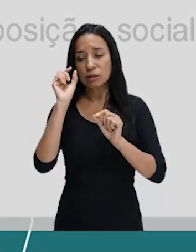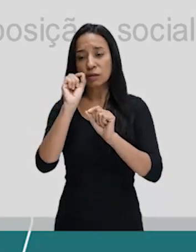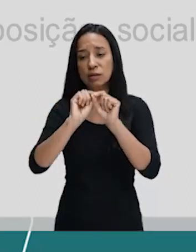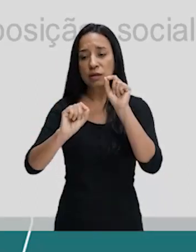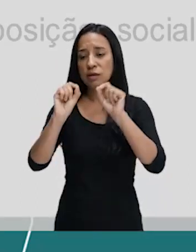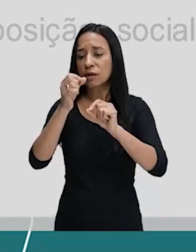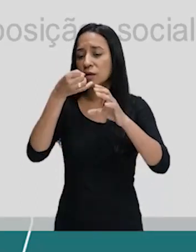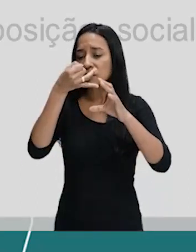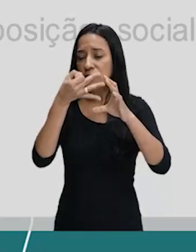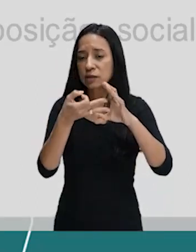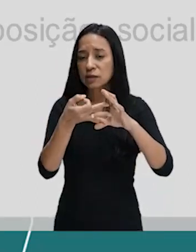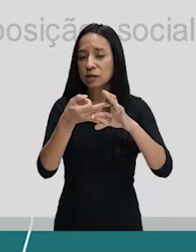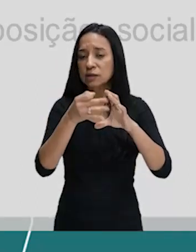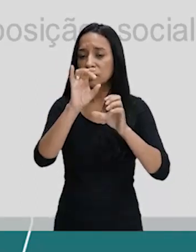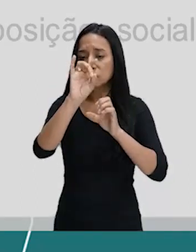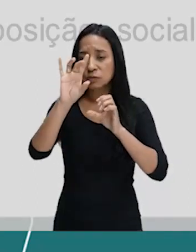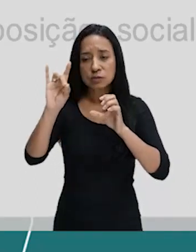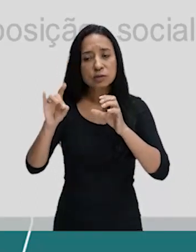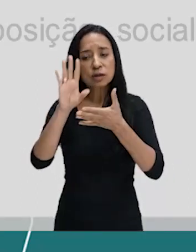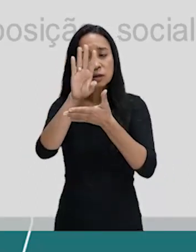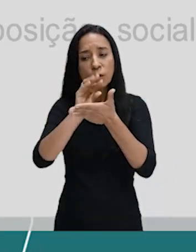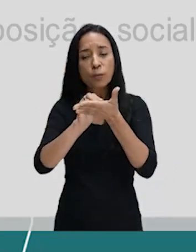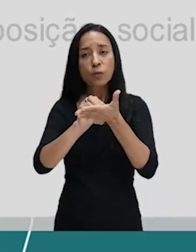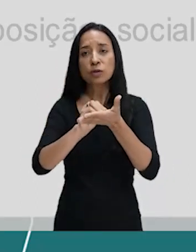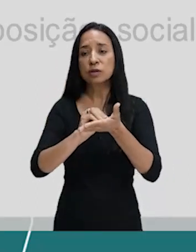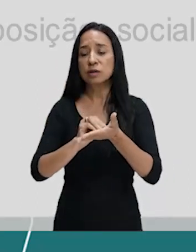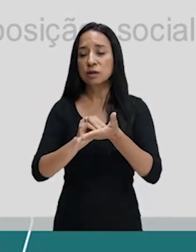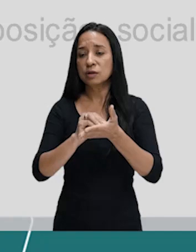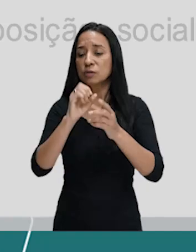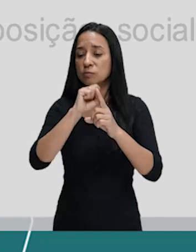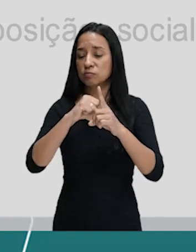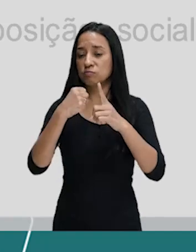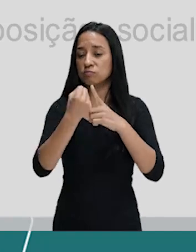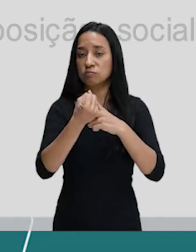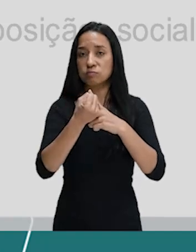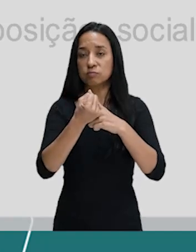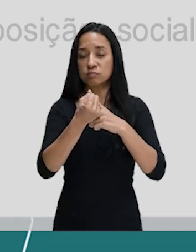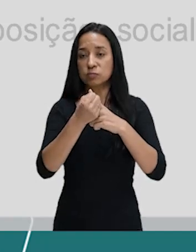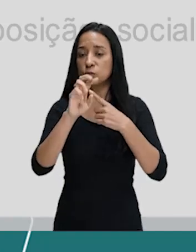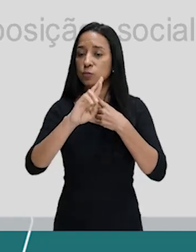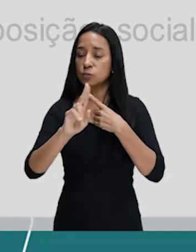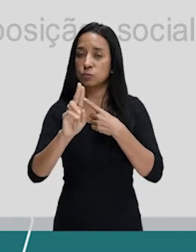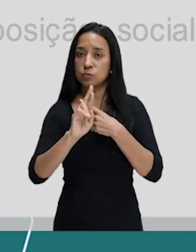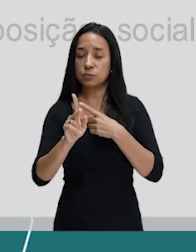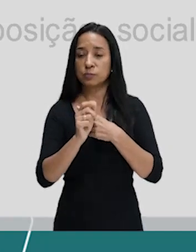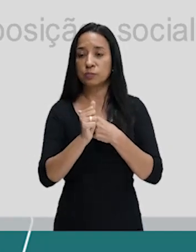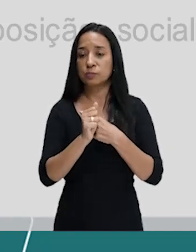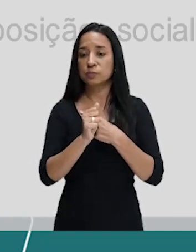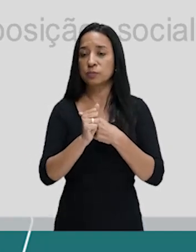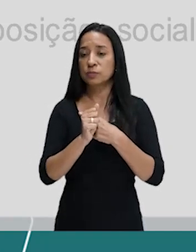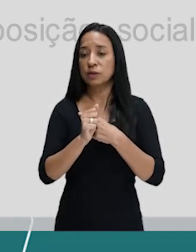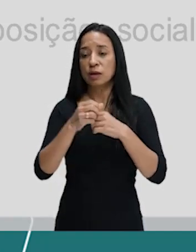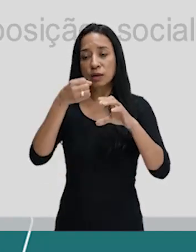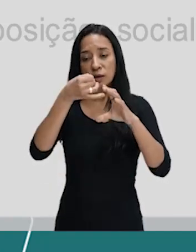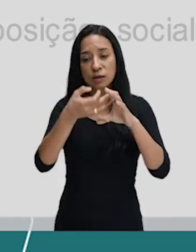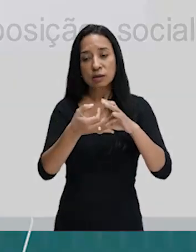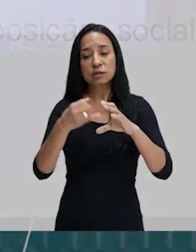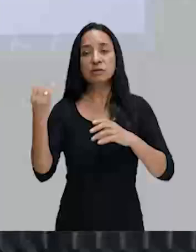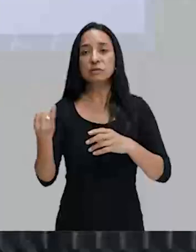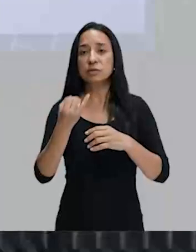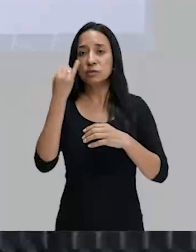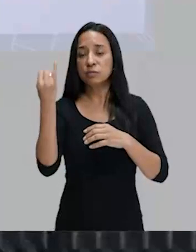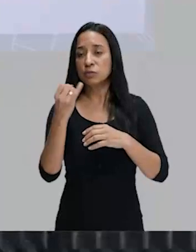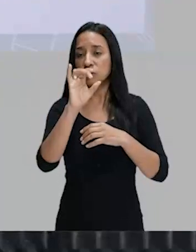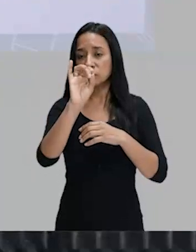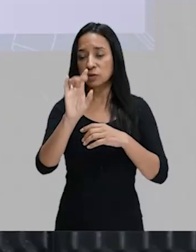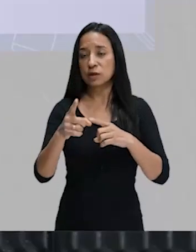as características de cada modelo diferente de sociedade. As características fundamentais de